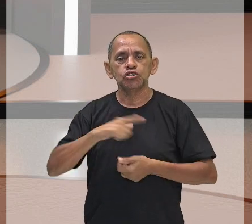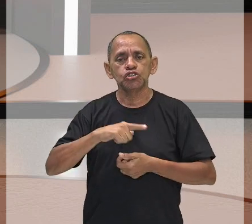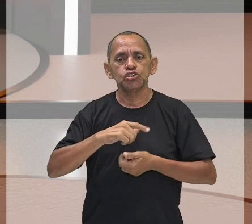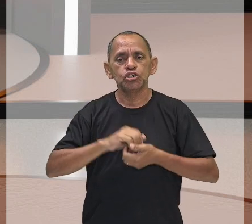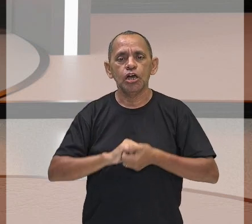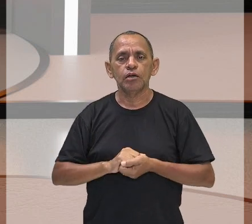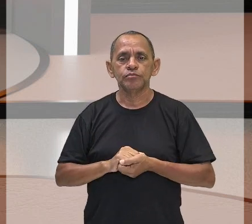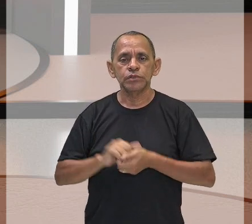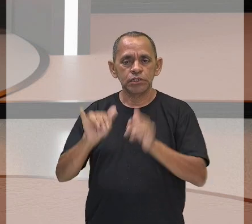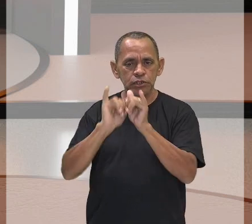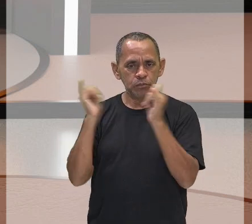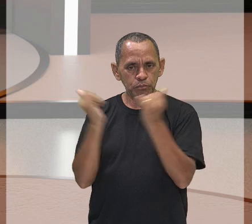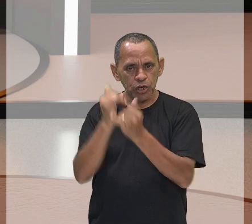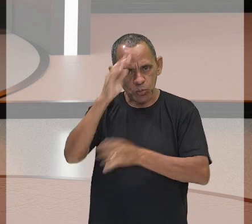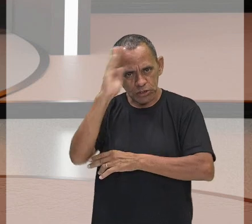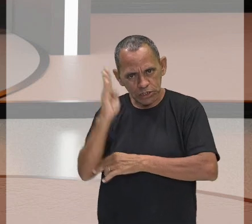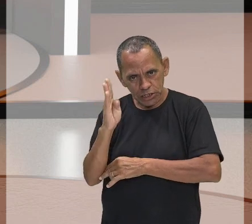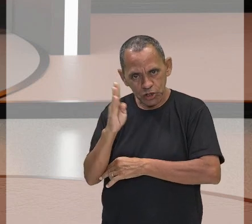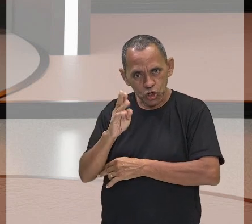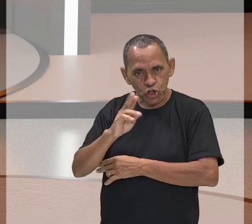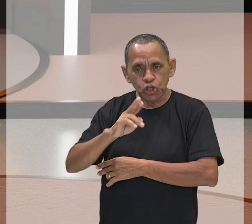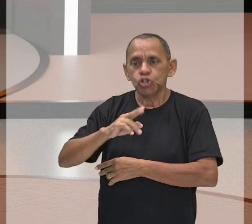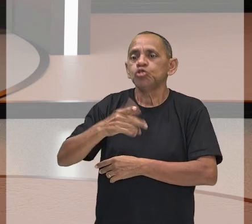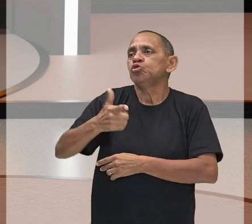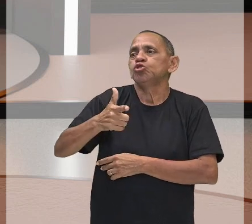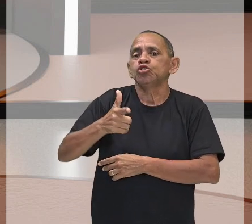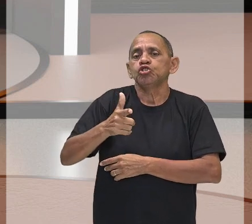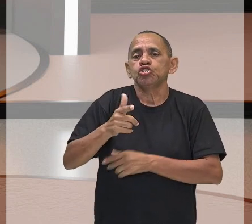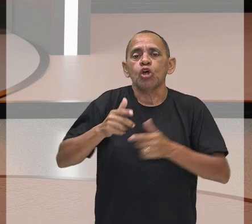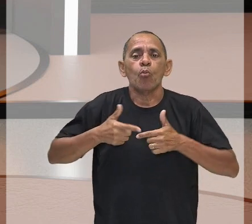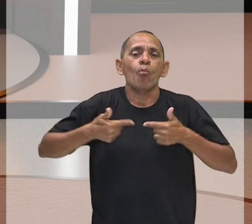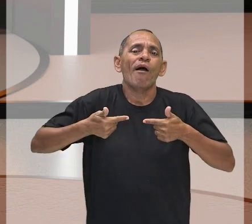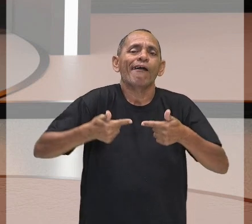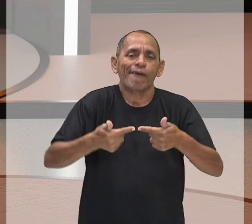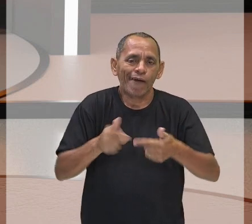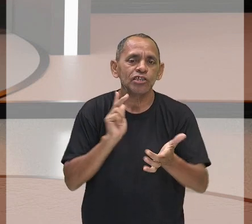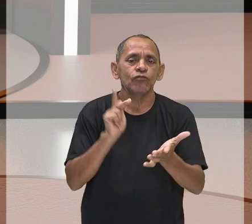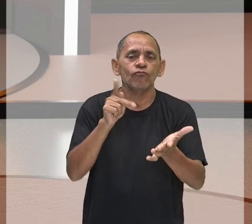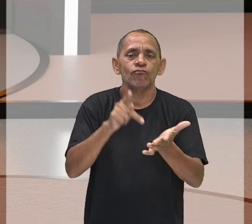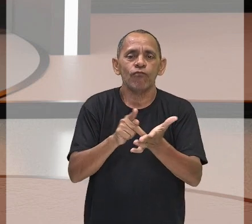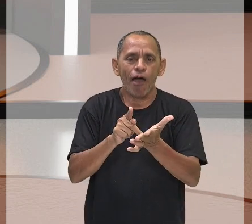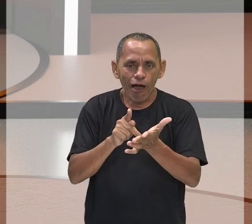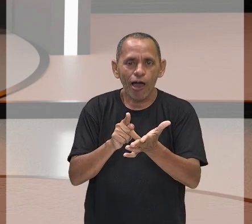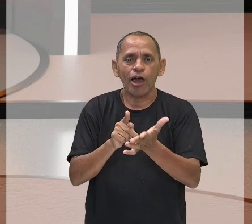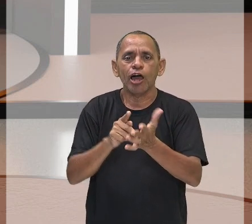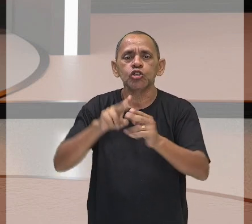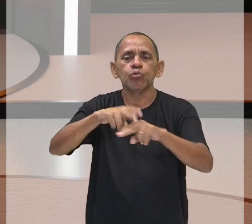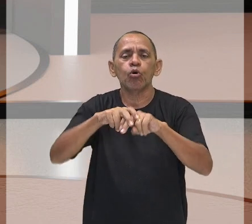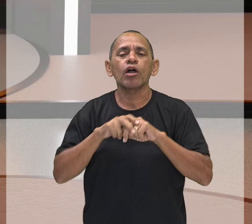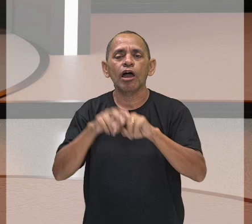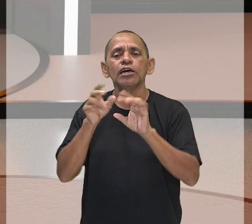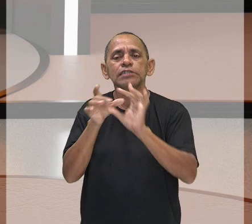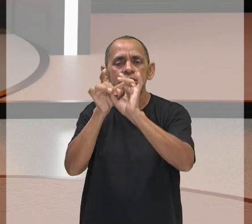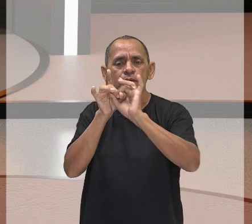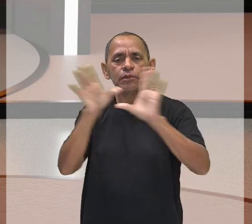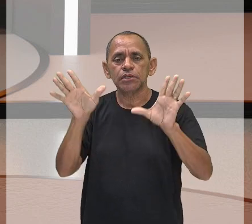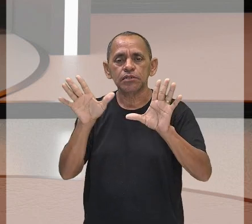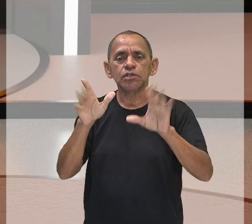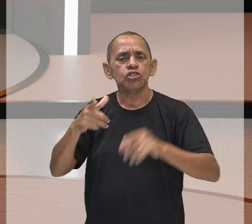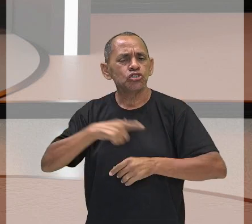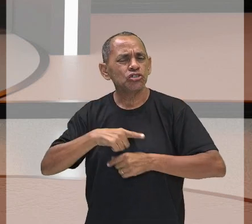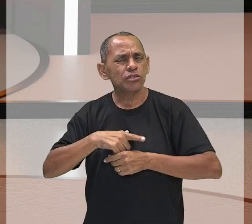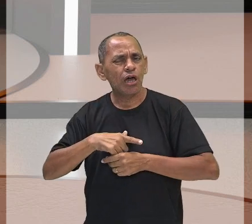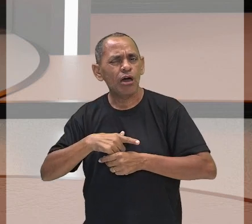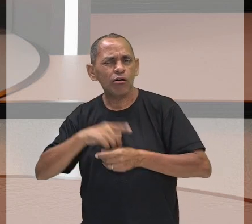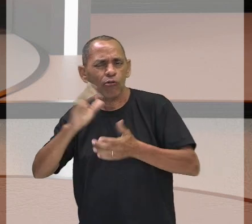existiu uma luta de fato, uma guerra de fato pela independência. Existiu apenas um arranjo